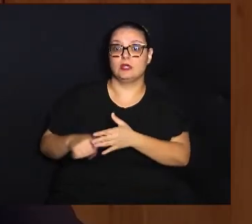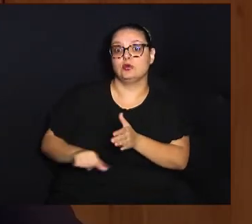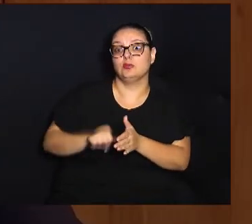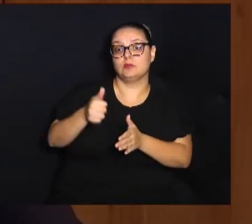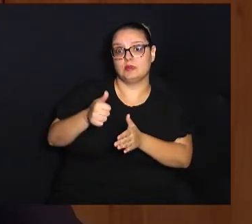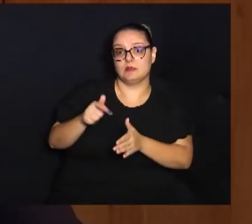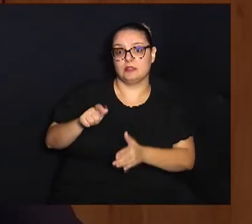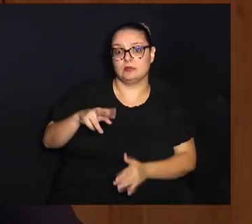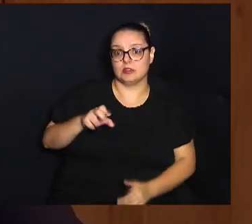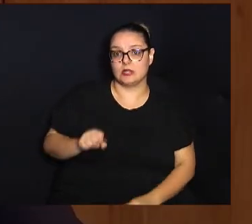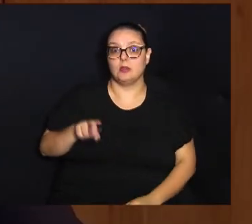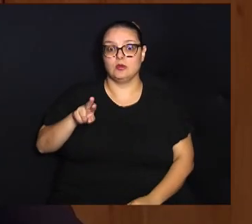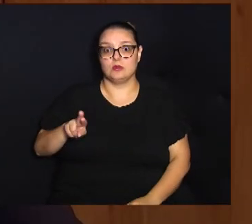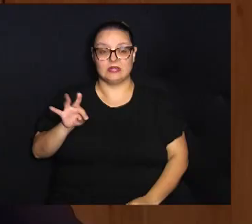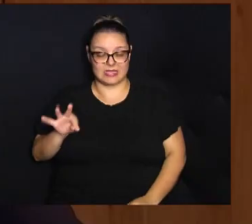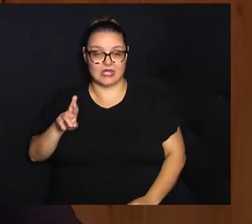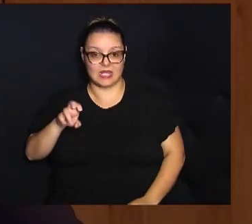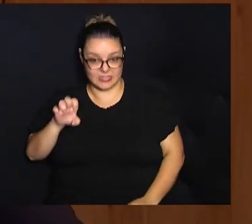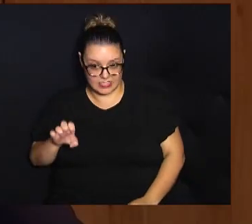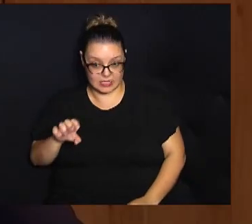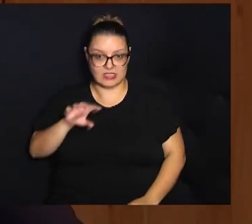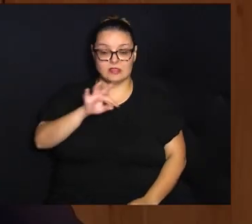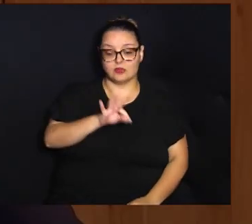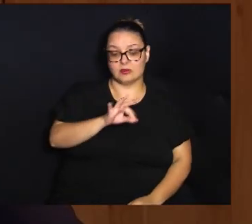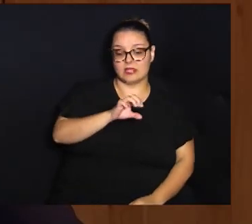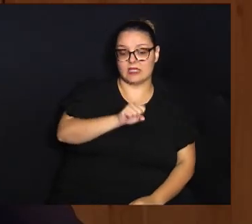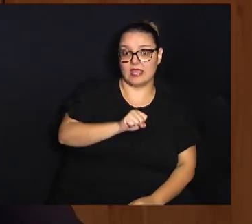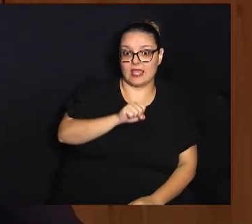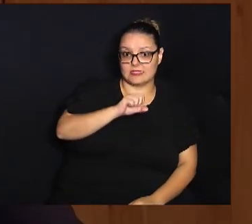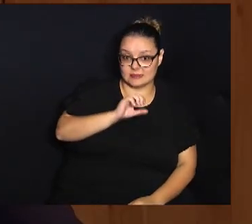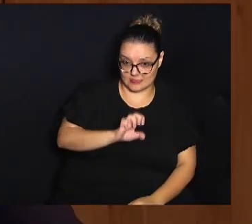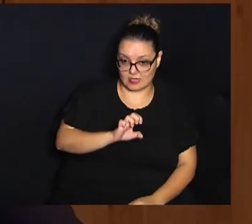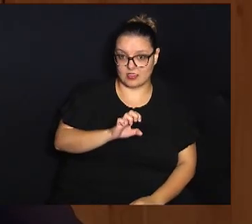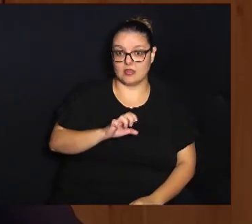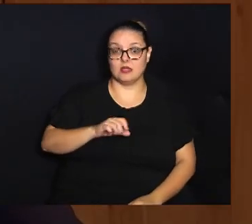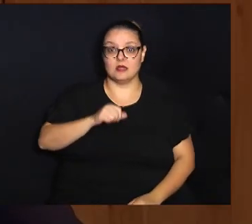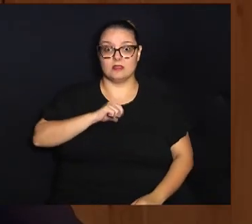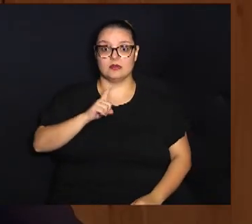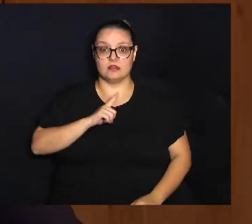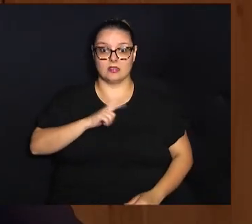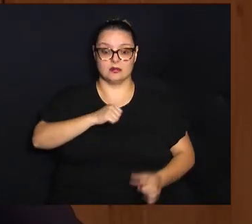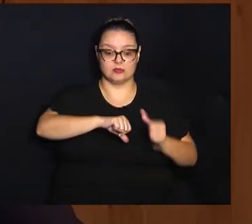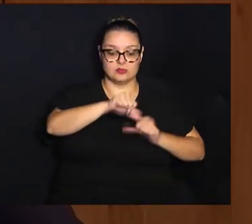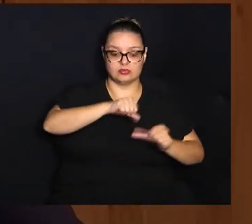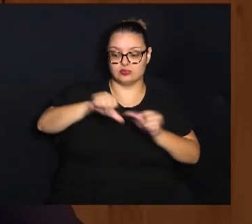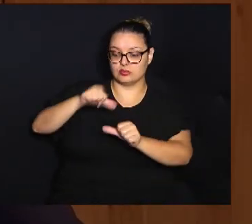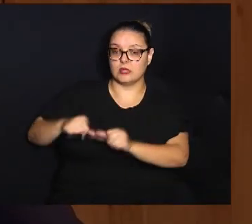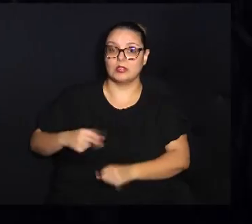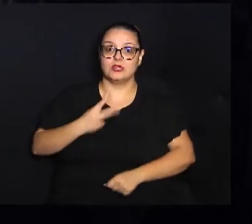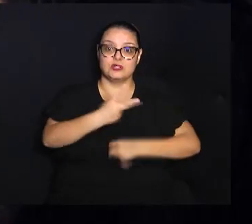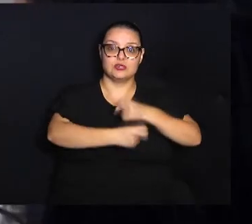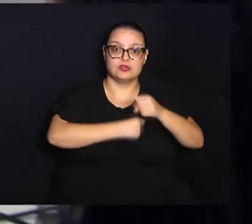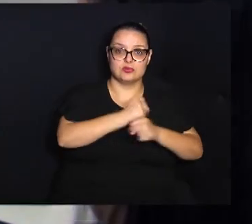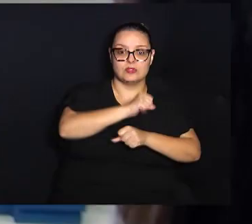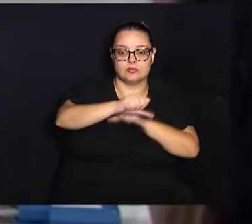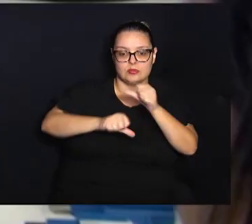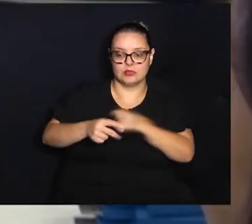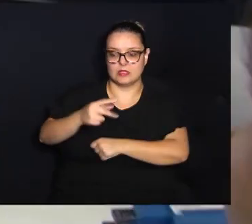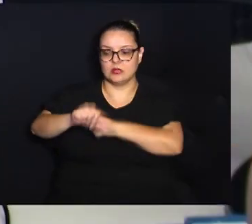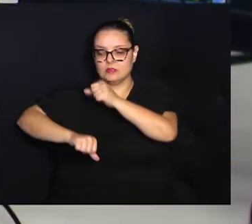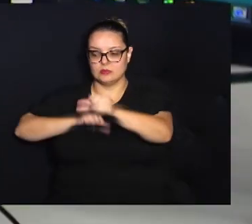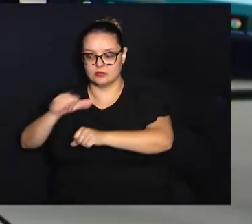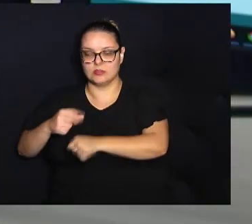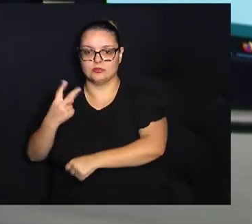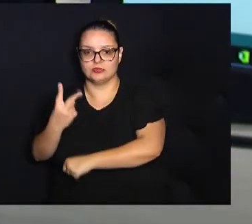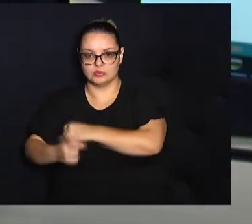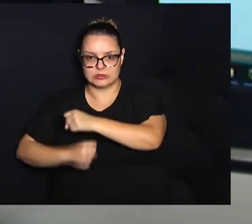TRE, quanto no TSE, tem um rodízio de 2 em 2 anos muda o magistrado. Já as juntas